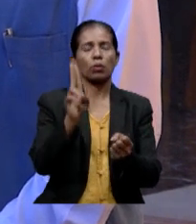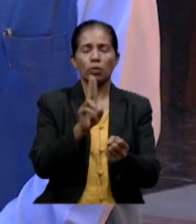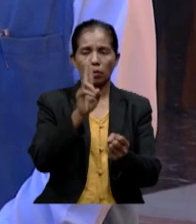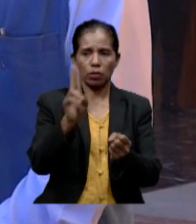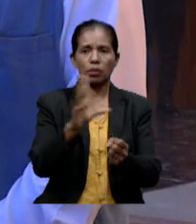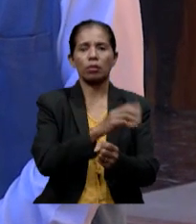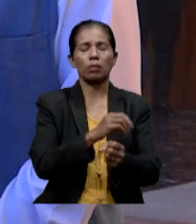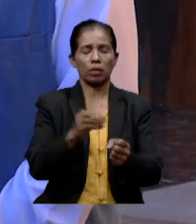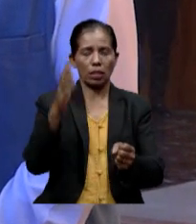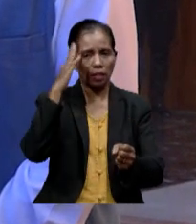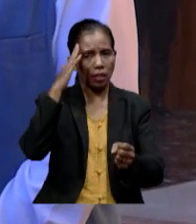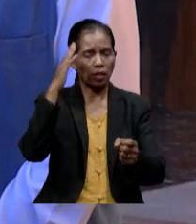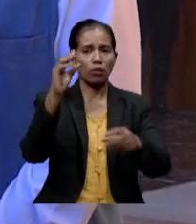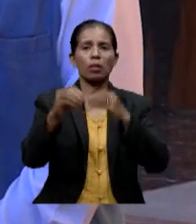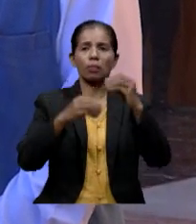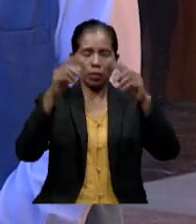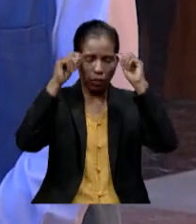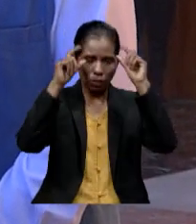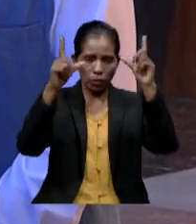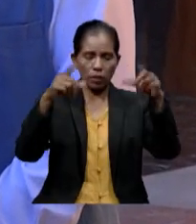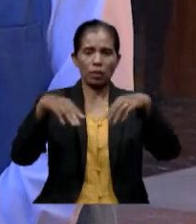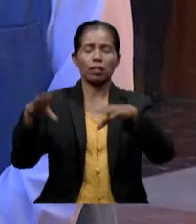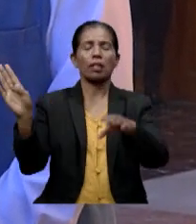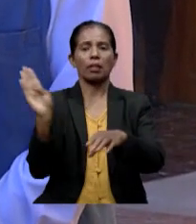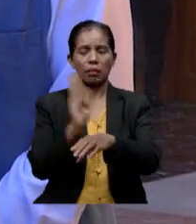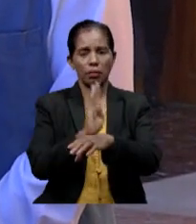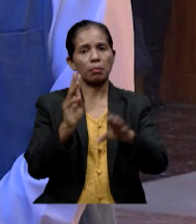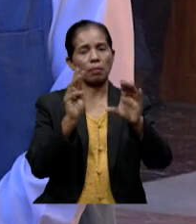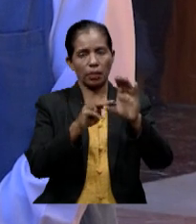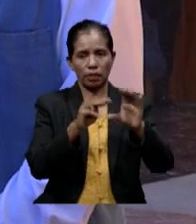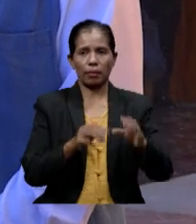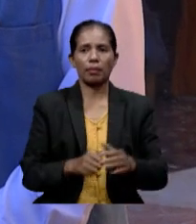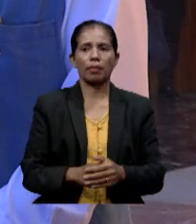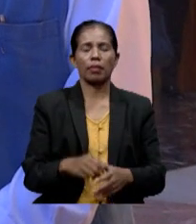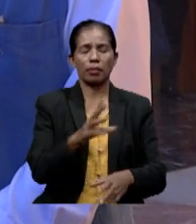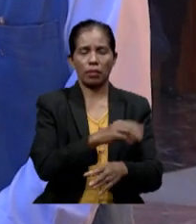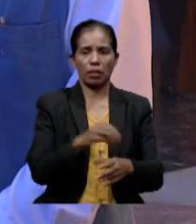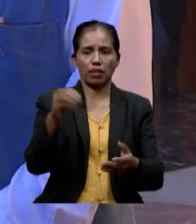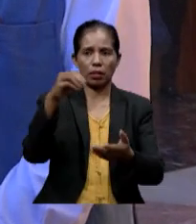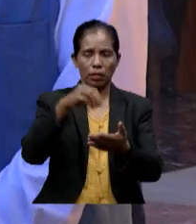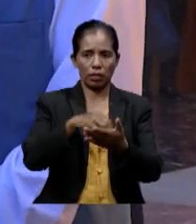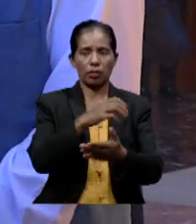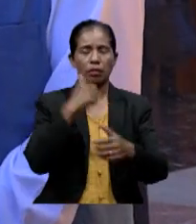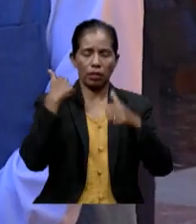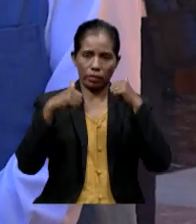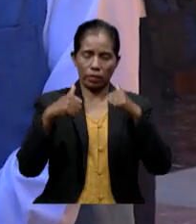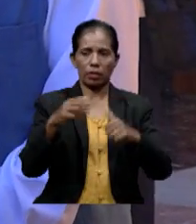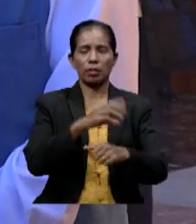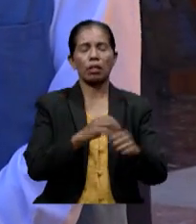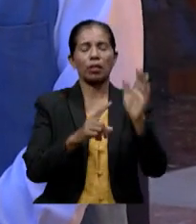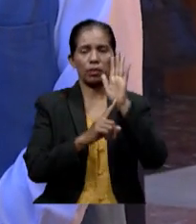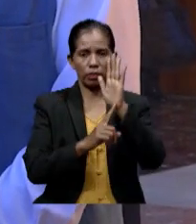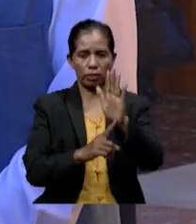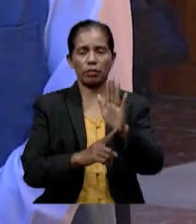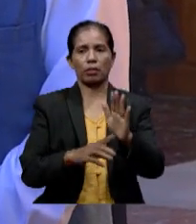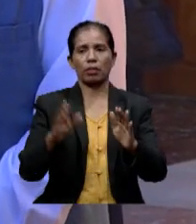o conhecimento de Timor deste mercado, que nós não conhecemos, para alargar as perspectivas de conhecimento